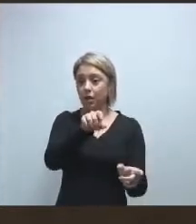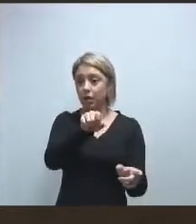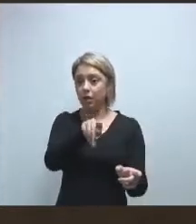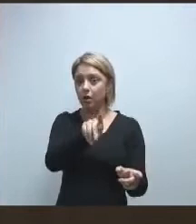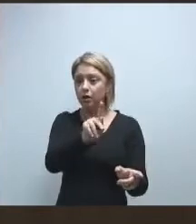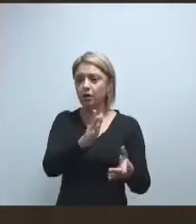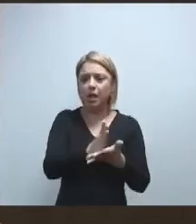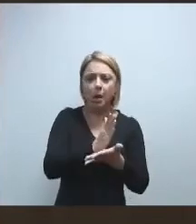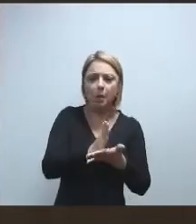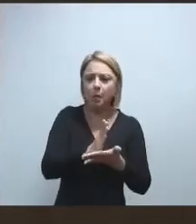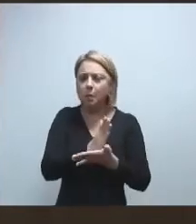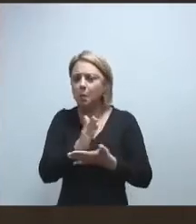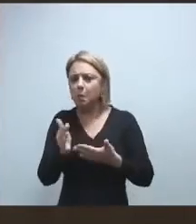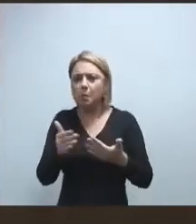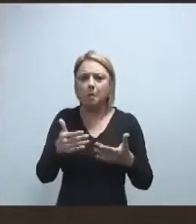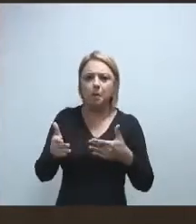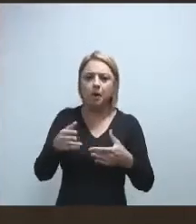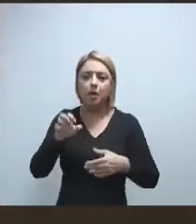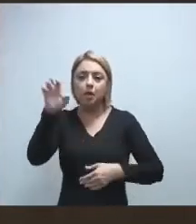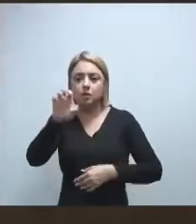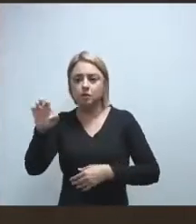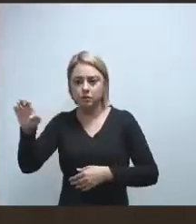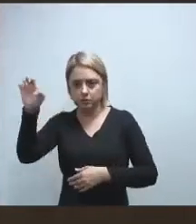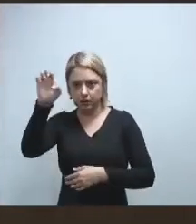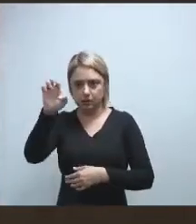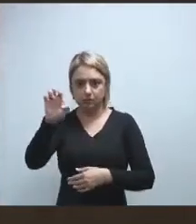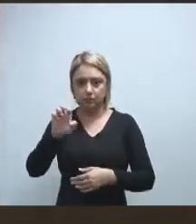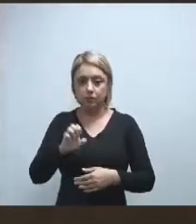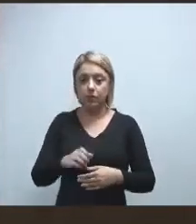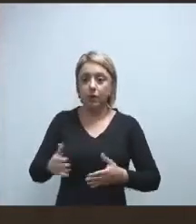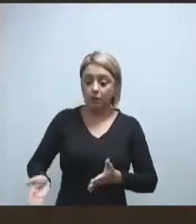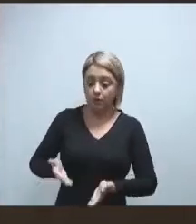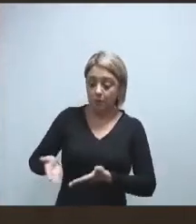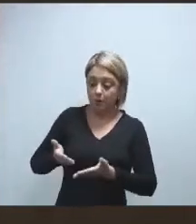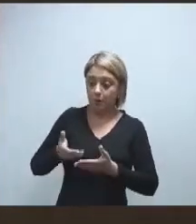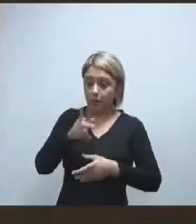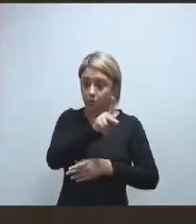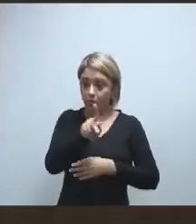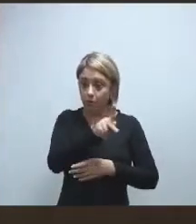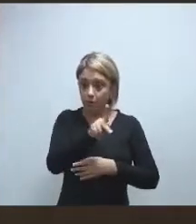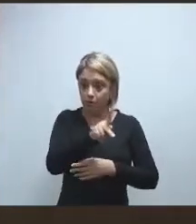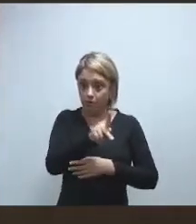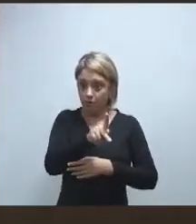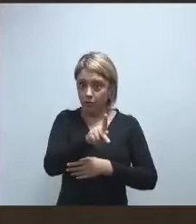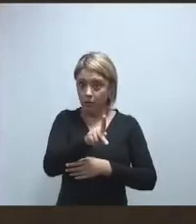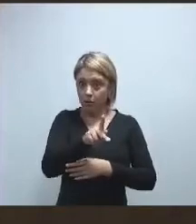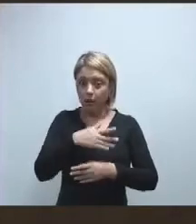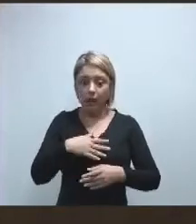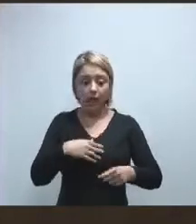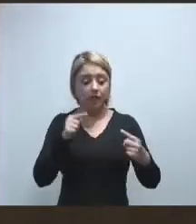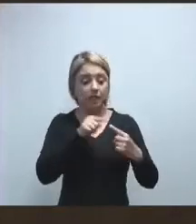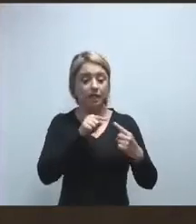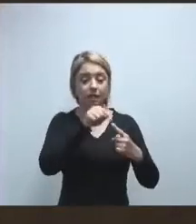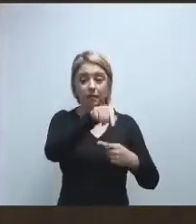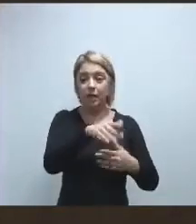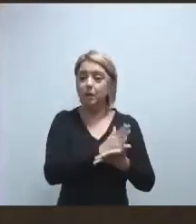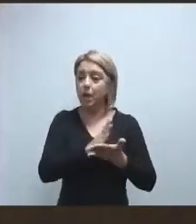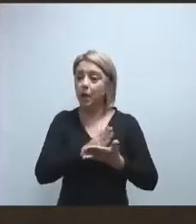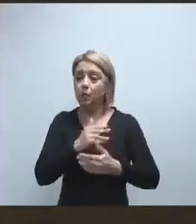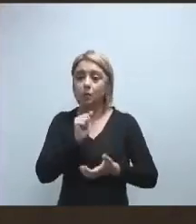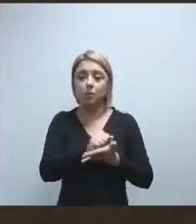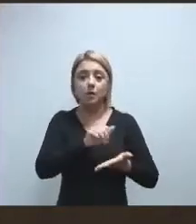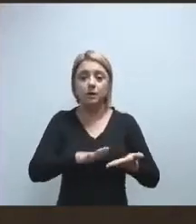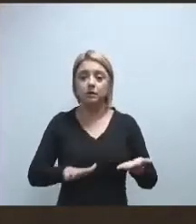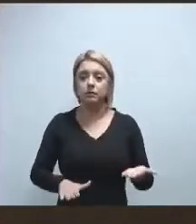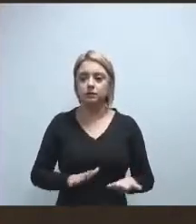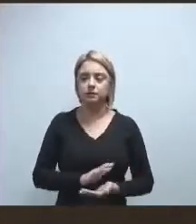algumas iam em alguns estados o promotor a doc era designado para determinadas funções naquele momento